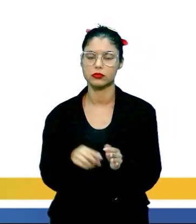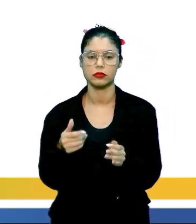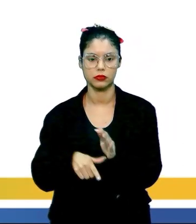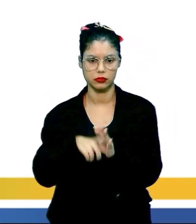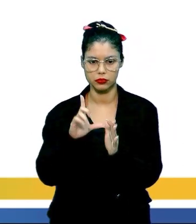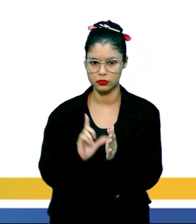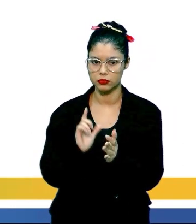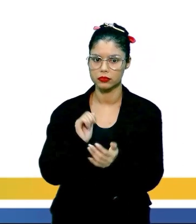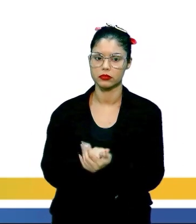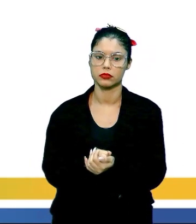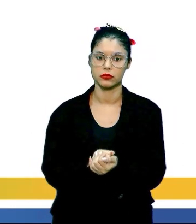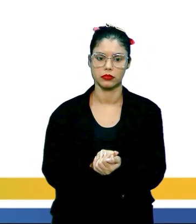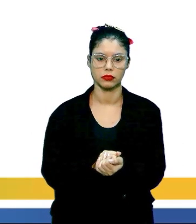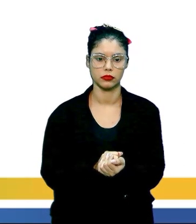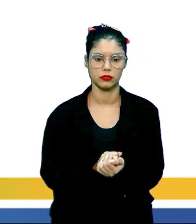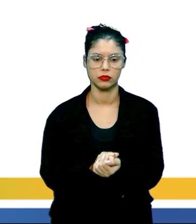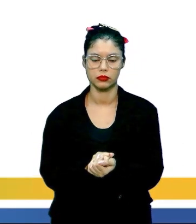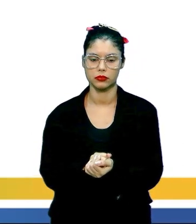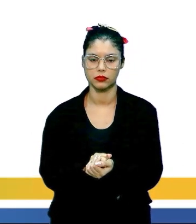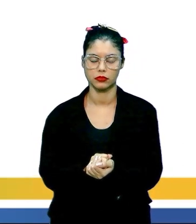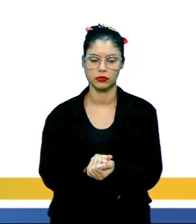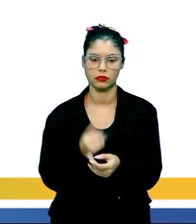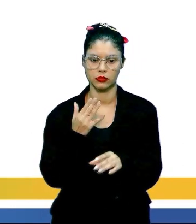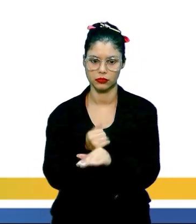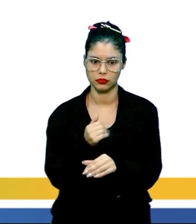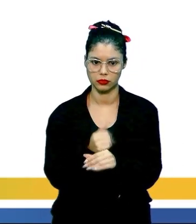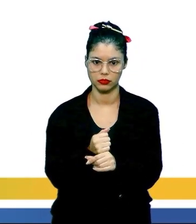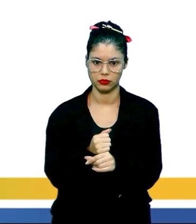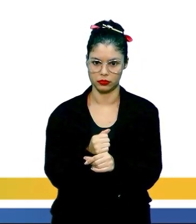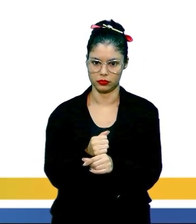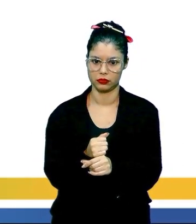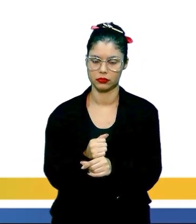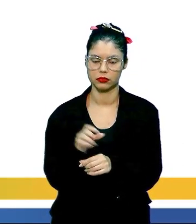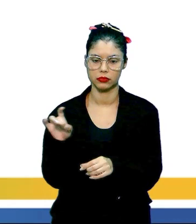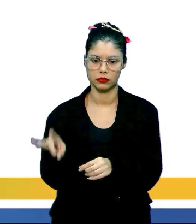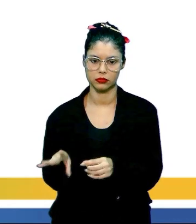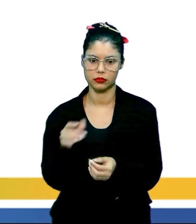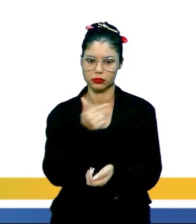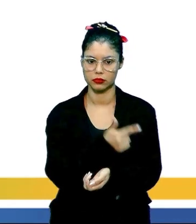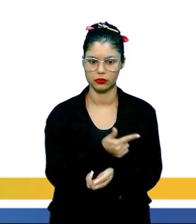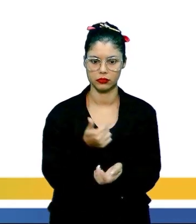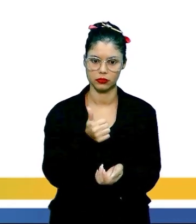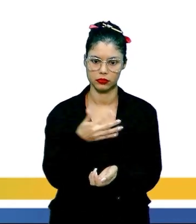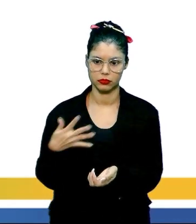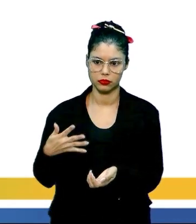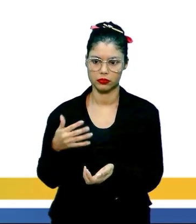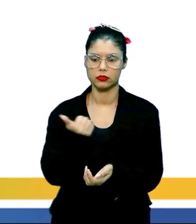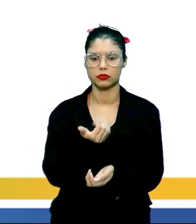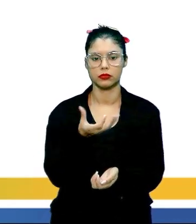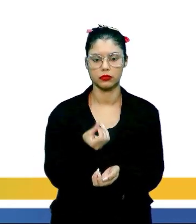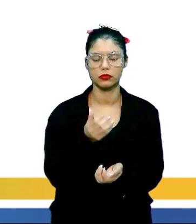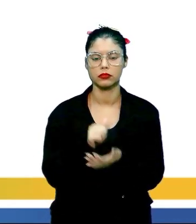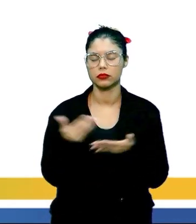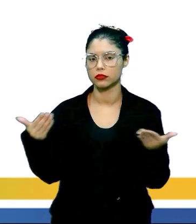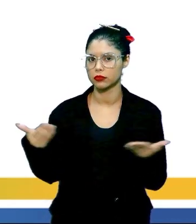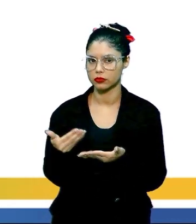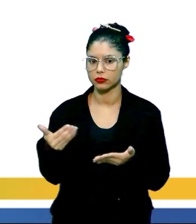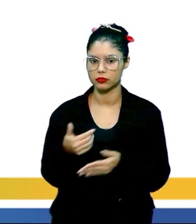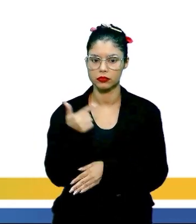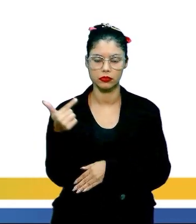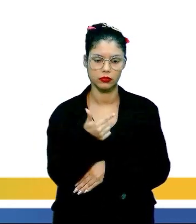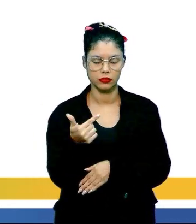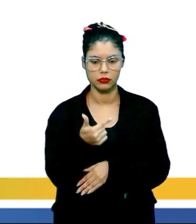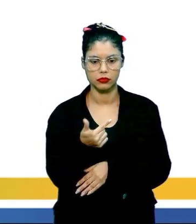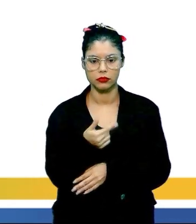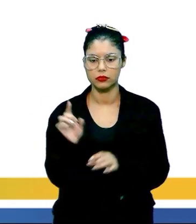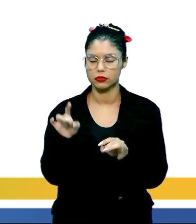tá? Aqui, os extremos, primeiro mais o último, 2 mais 14, 16. Agora eu vou pegar o segundo mais